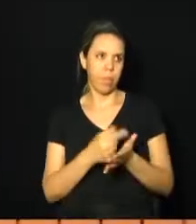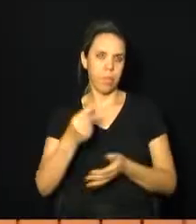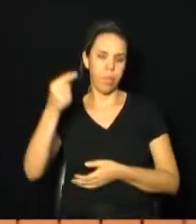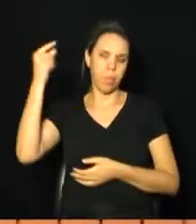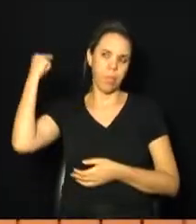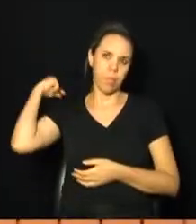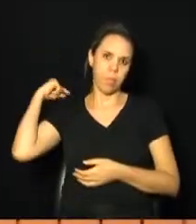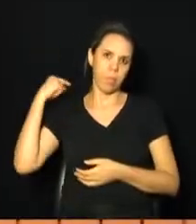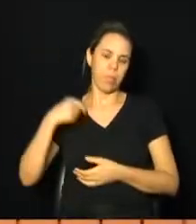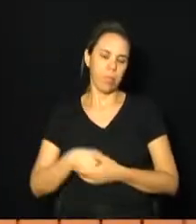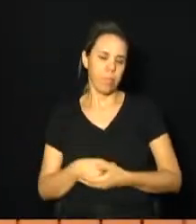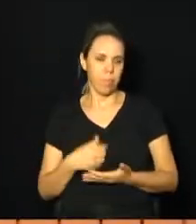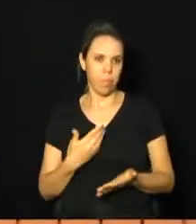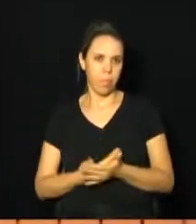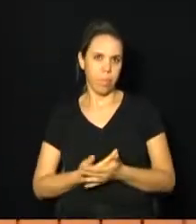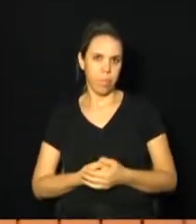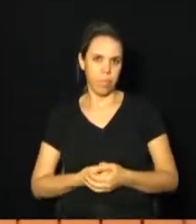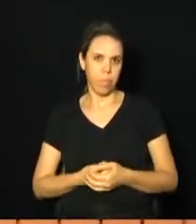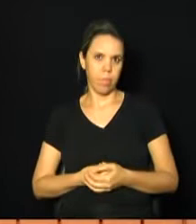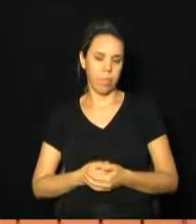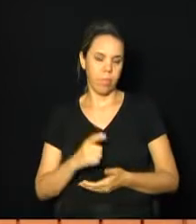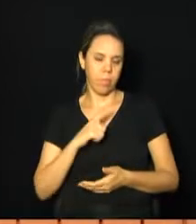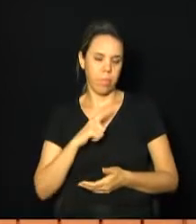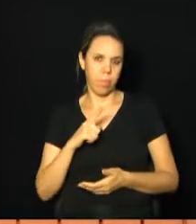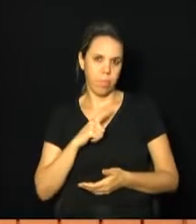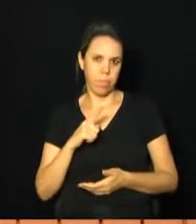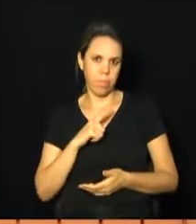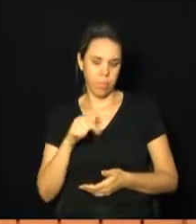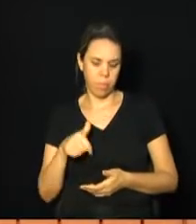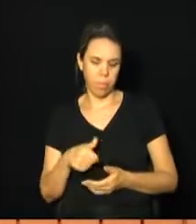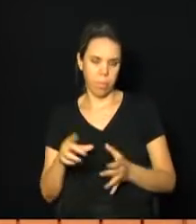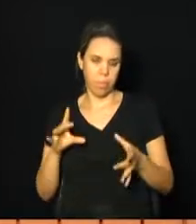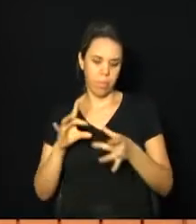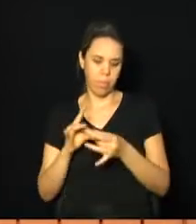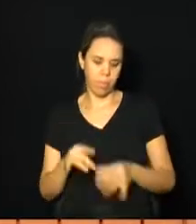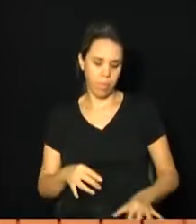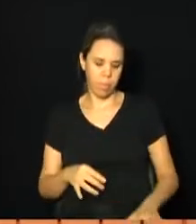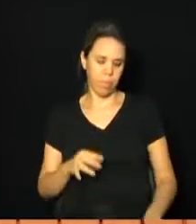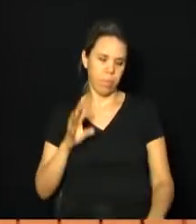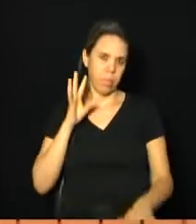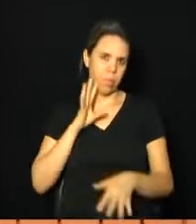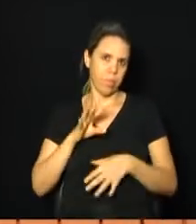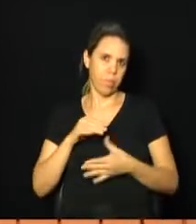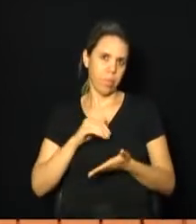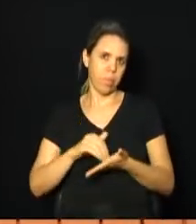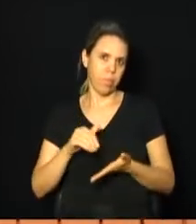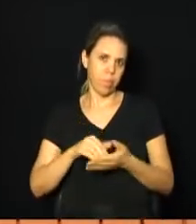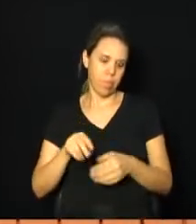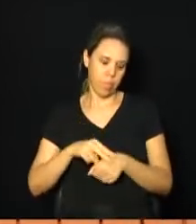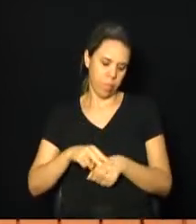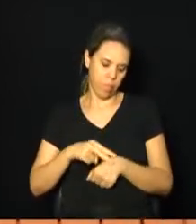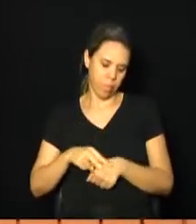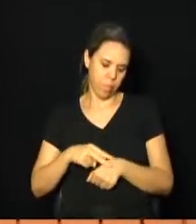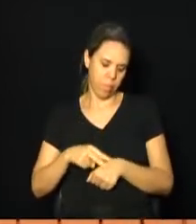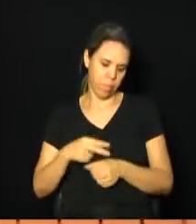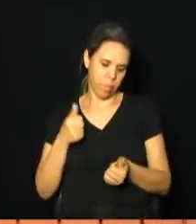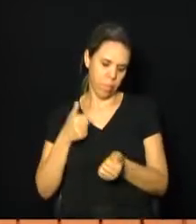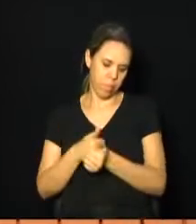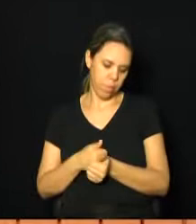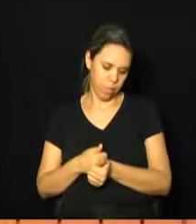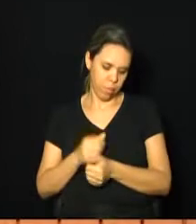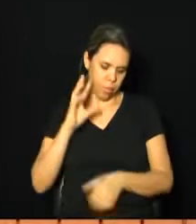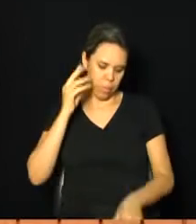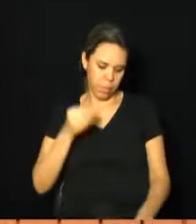atrás. Até a gente tem uma parceria muito legal com a Secretaria do Verde, e a gente está bem próximo